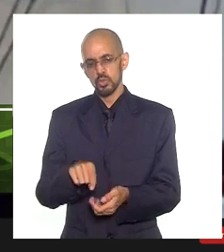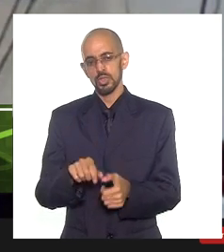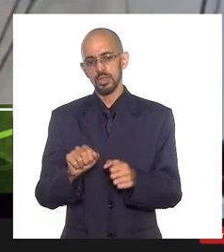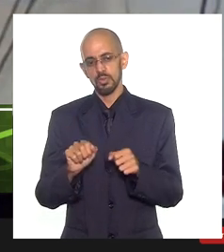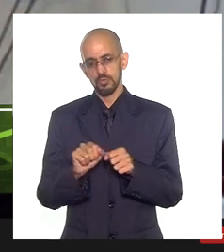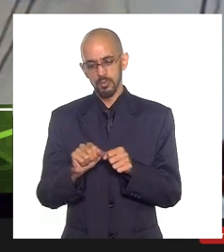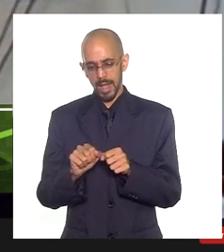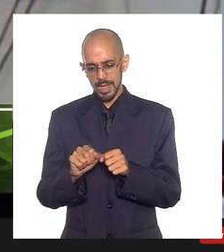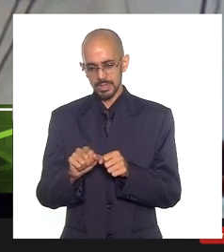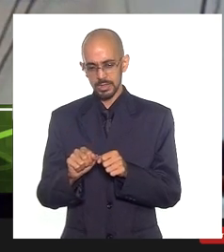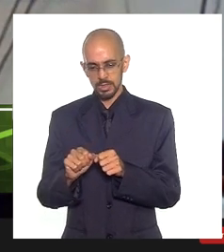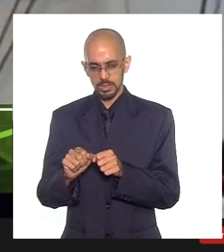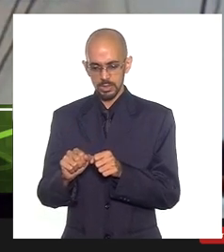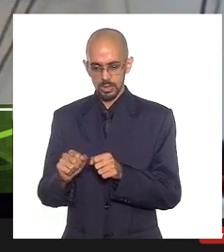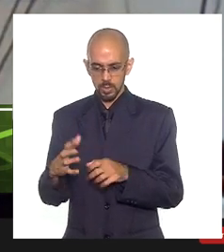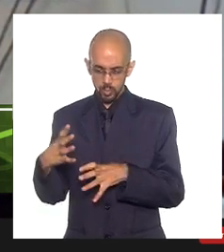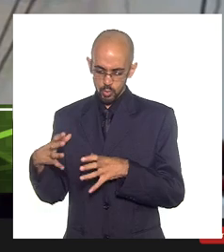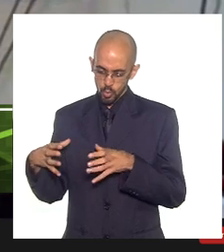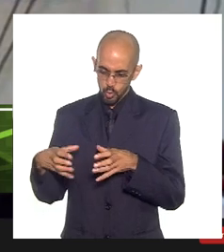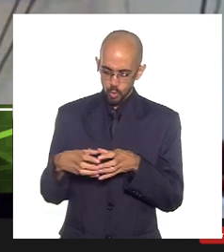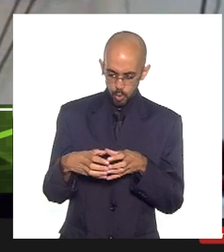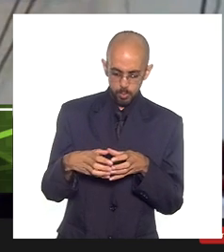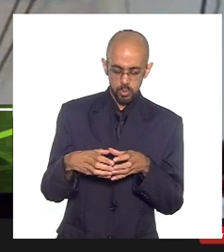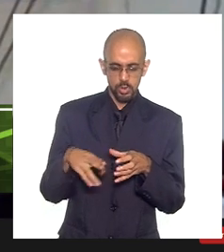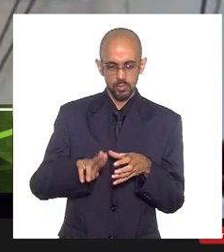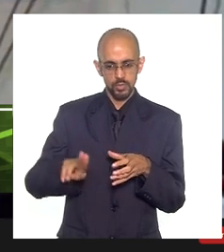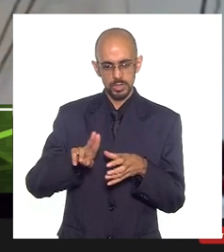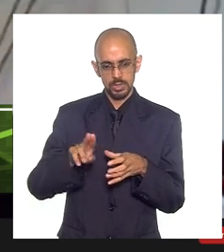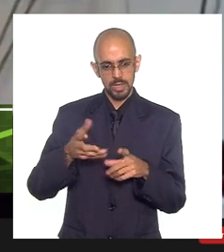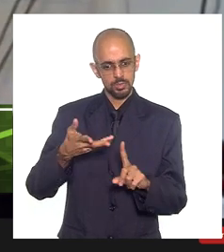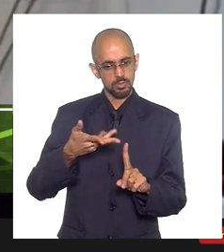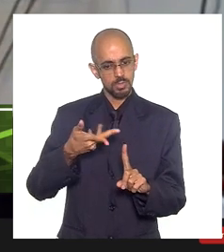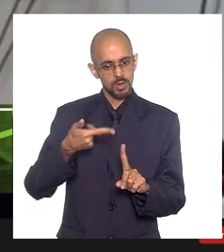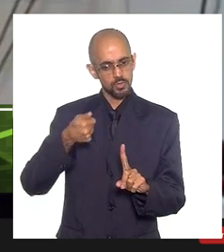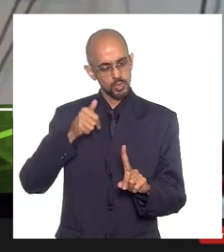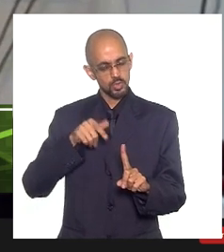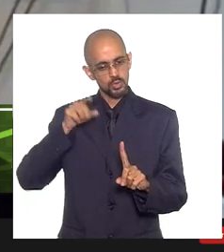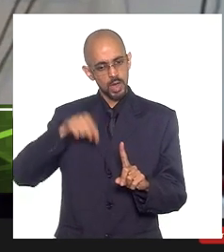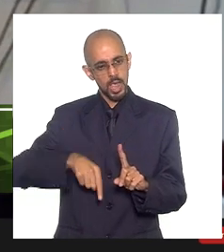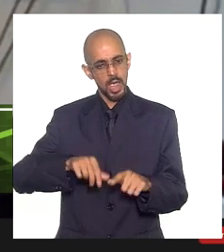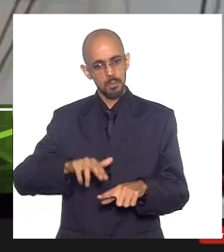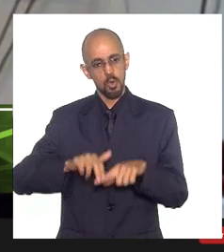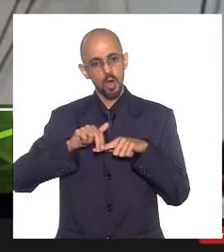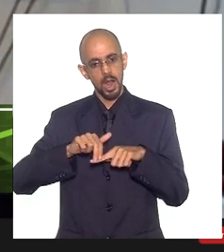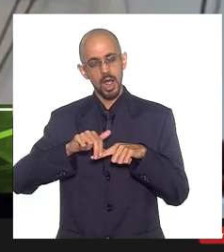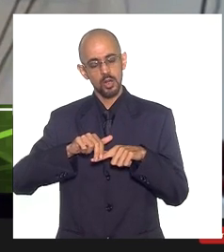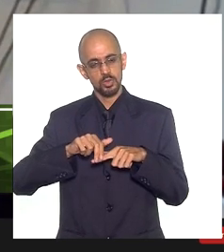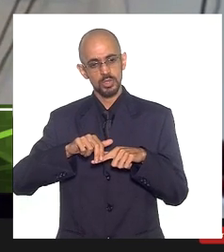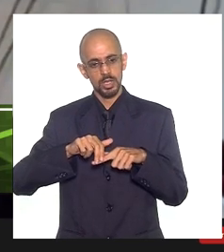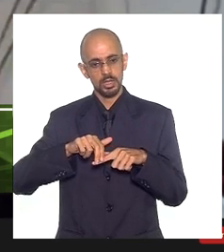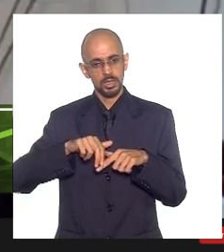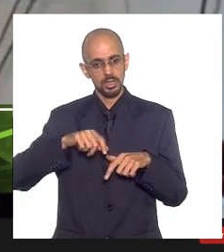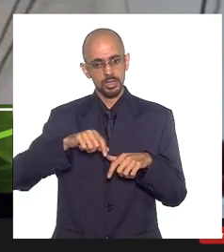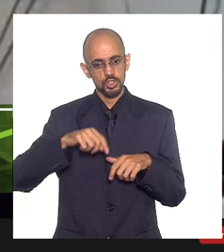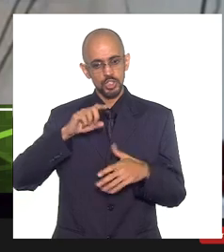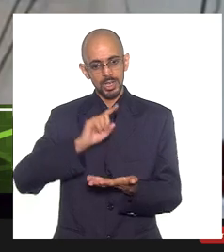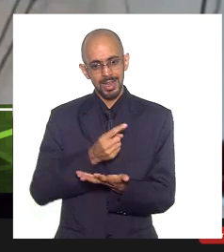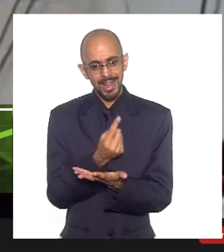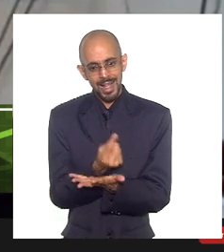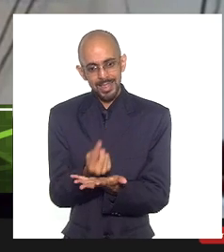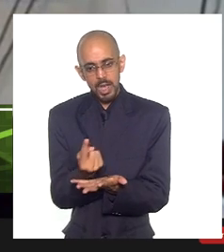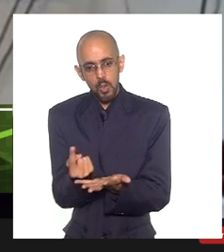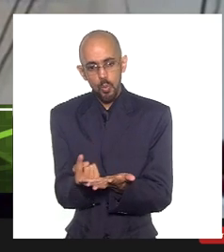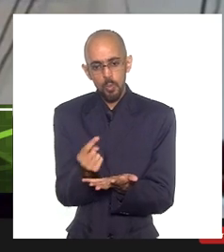ser uma universidade de excelência é por meio daqueles que a fazem que são os seus